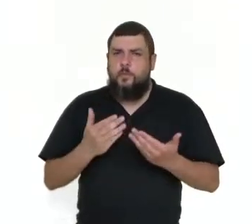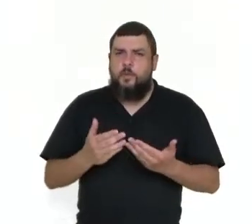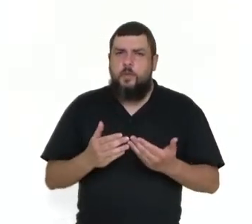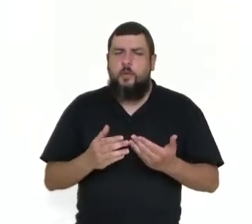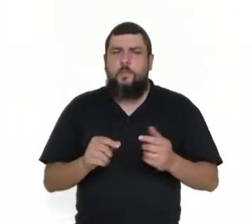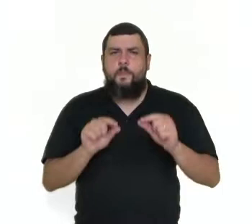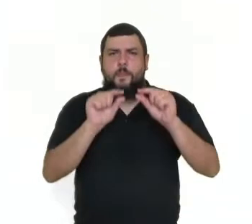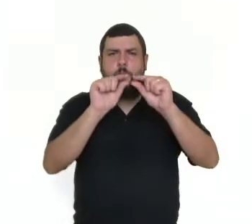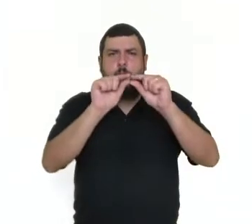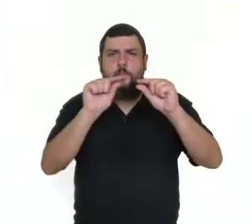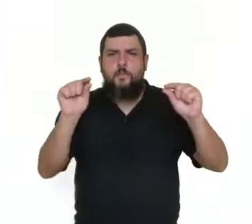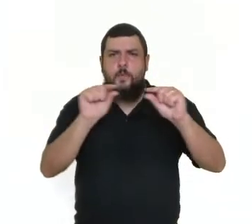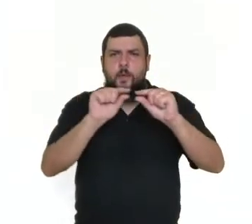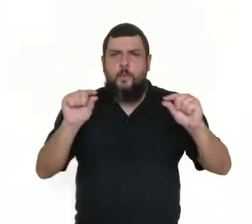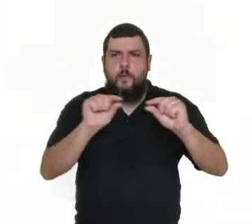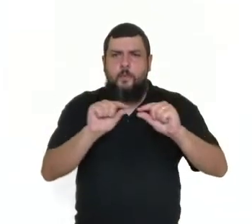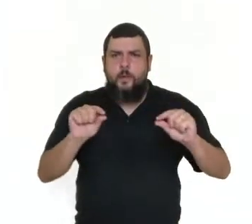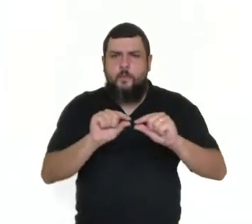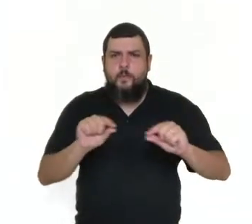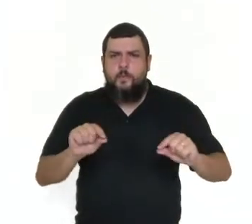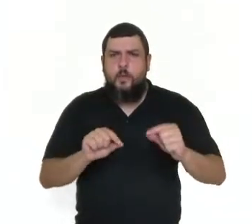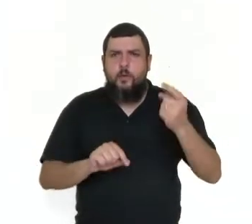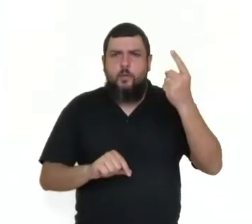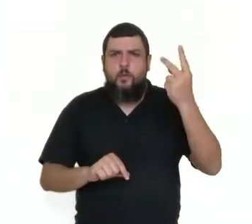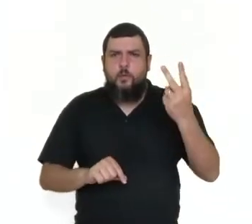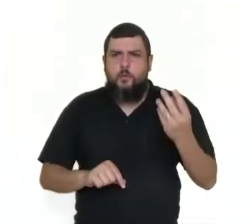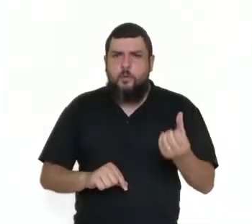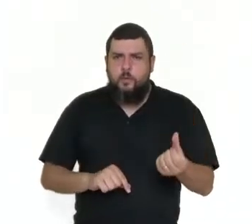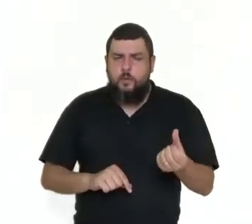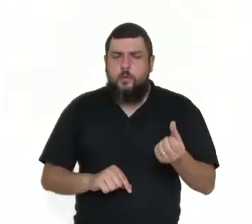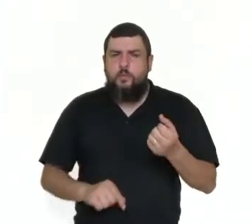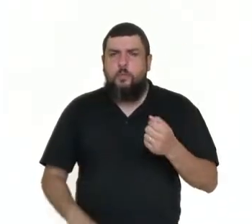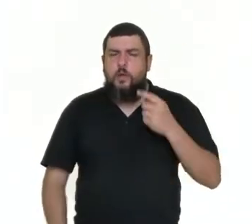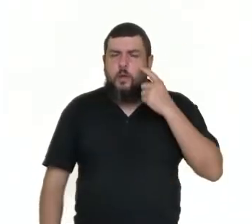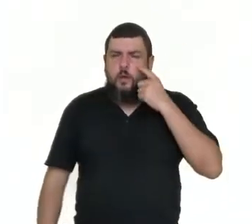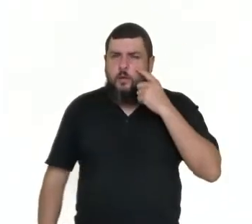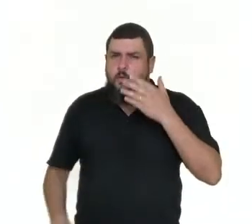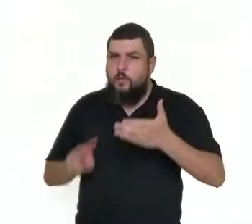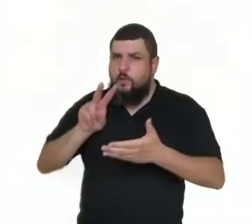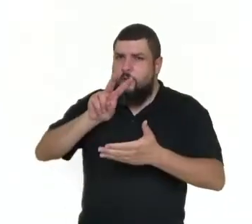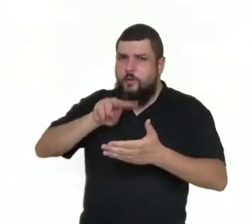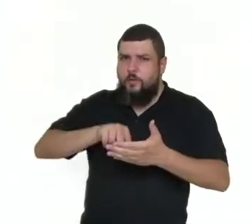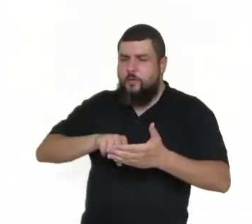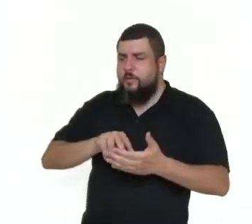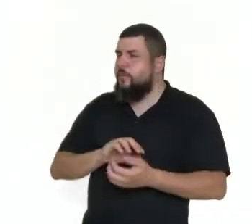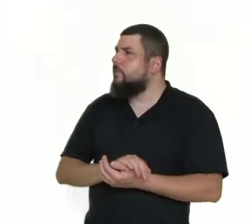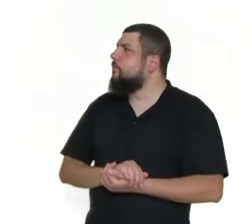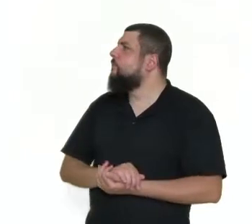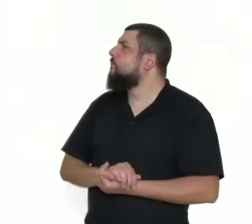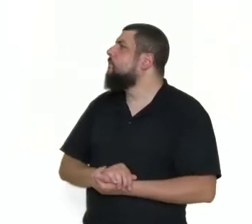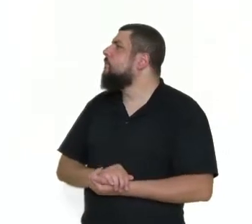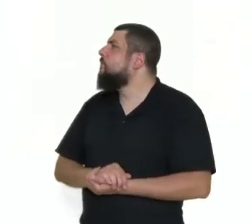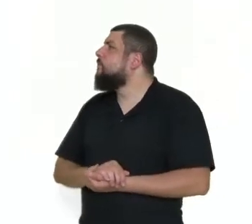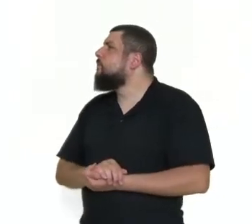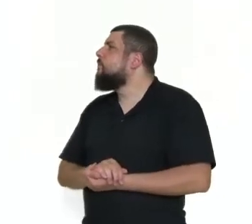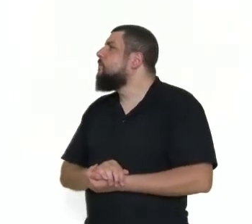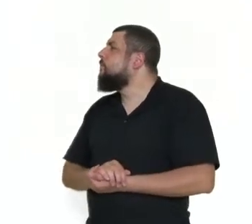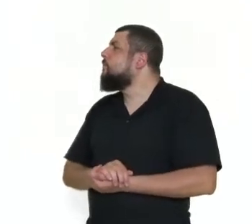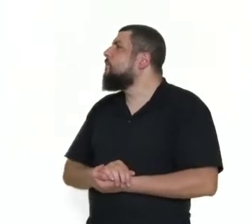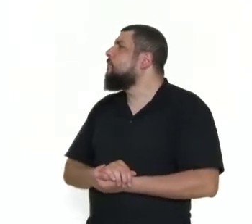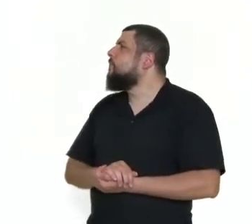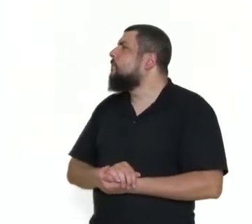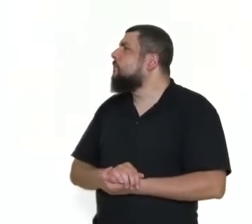que constituem essa estrofe, e eles começam assim. Com licença, amigos e amigas, venho desempenhar o